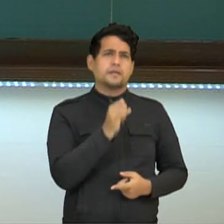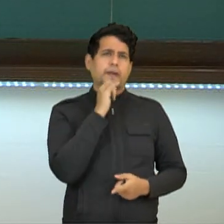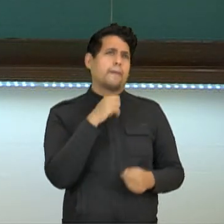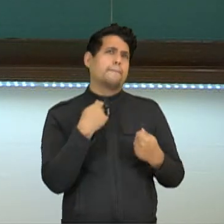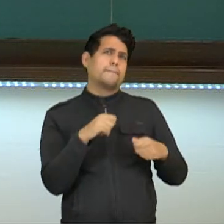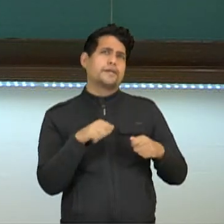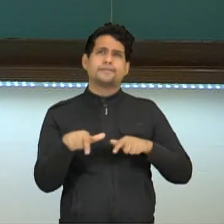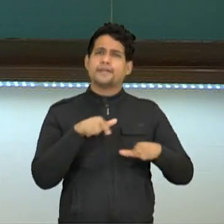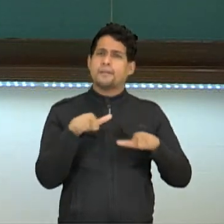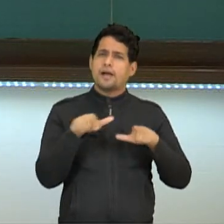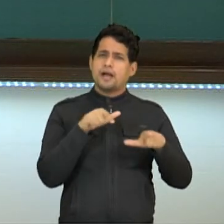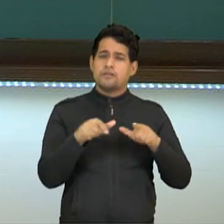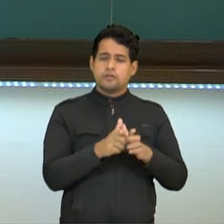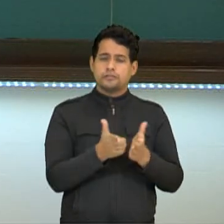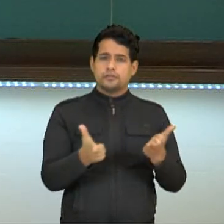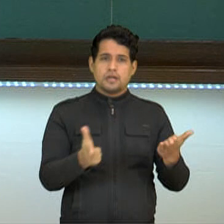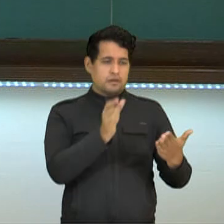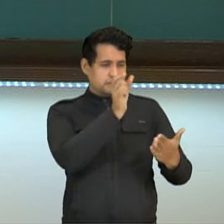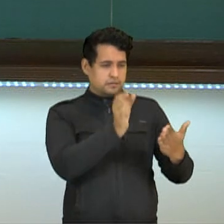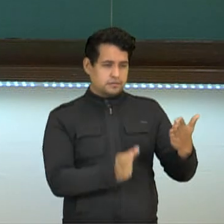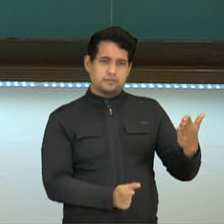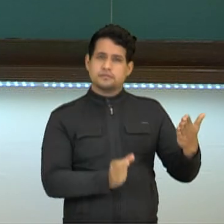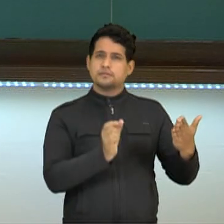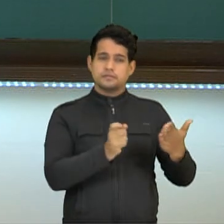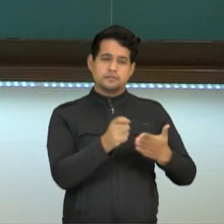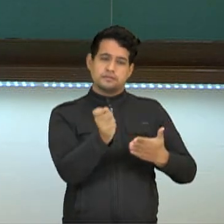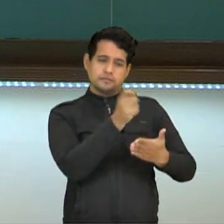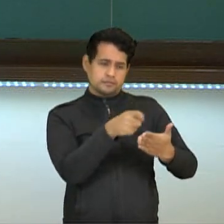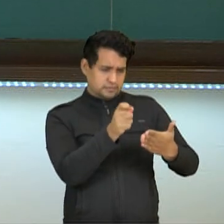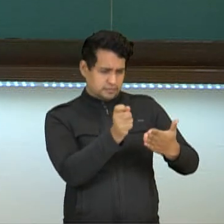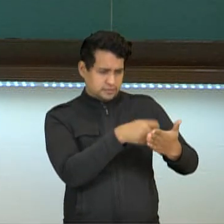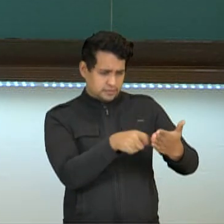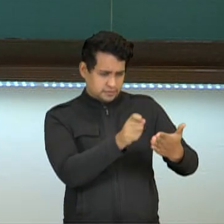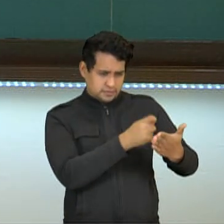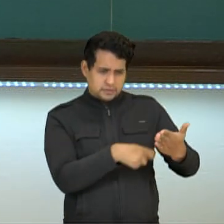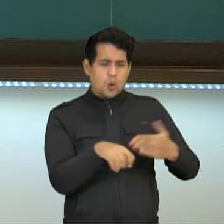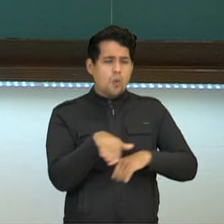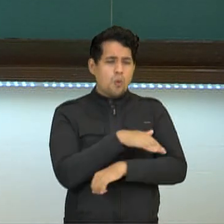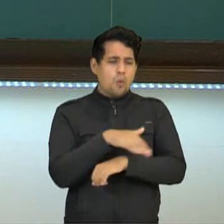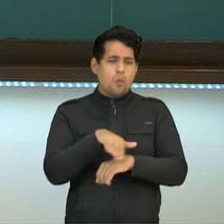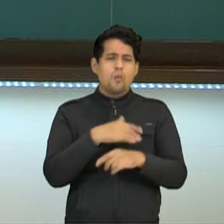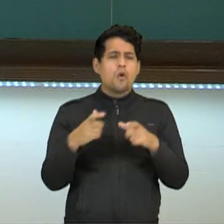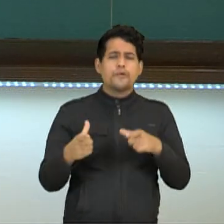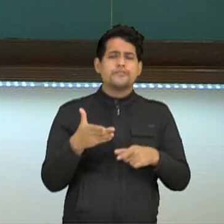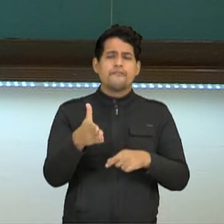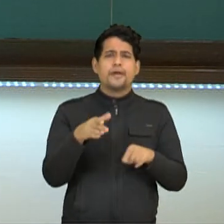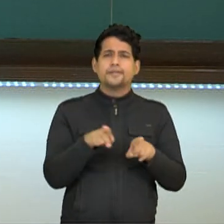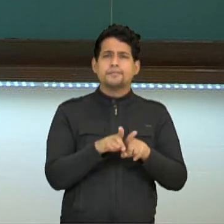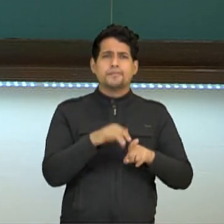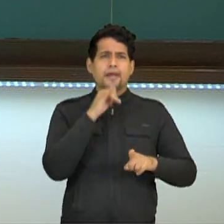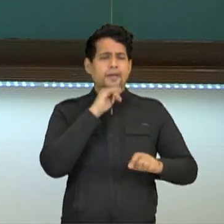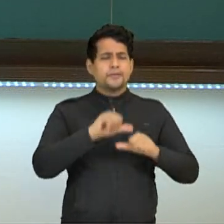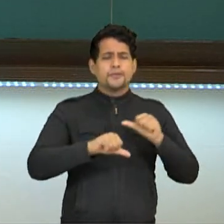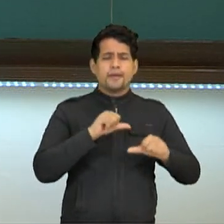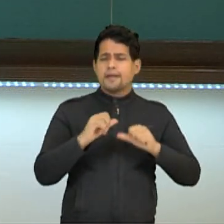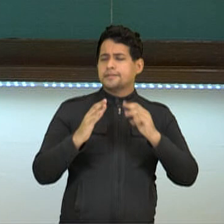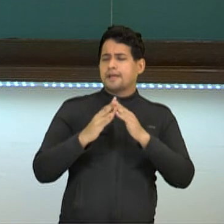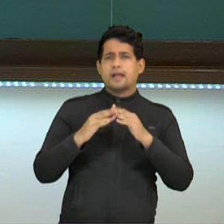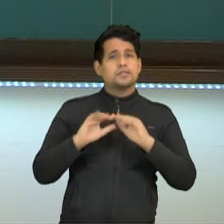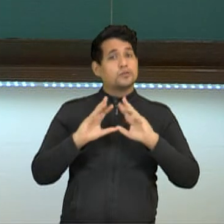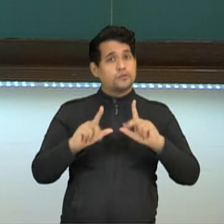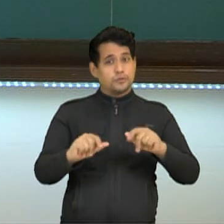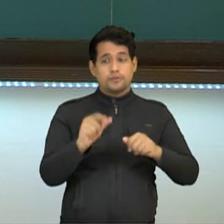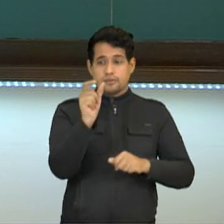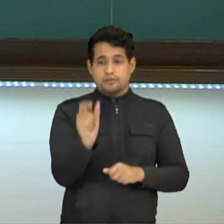de um emprego? Pega lá os classificados, vai circular lá, vai ver endereço, onde que você tem que ir. Ah, quero trocar de casa. Tudo eram